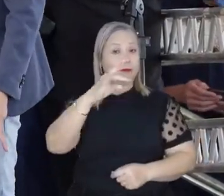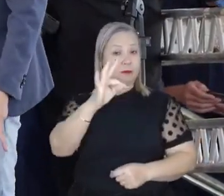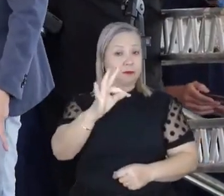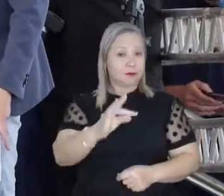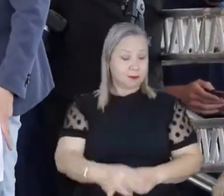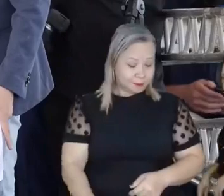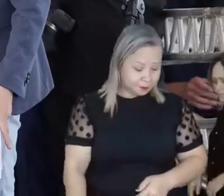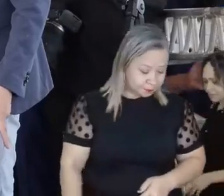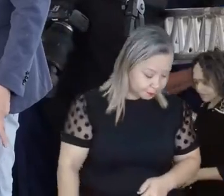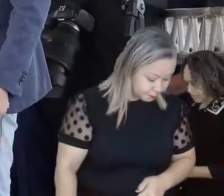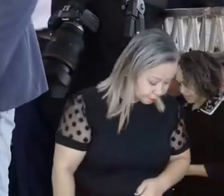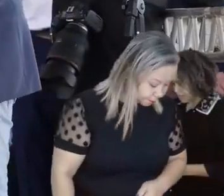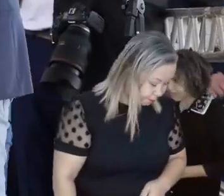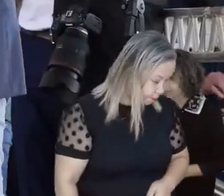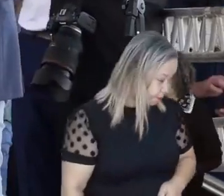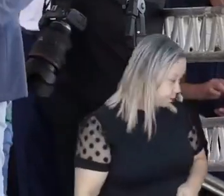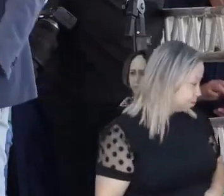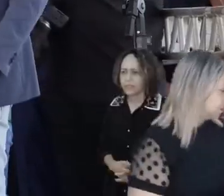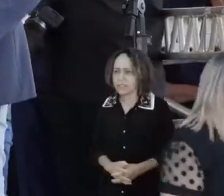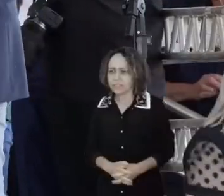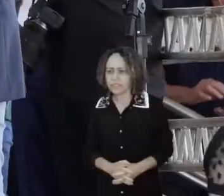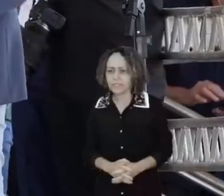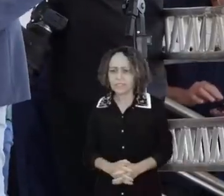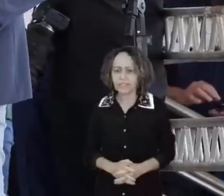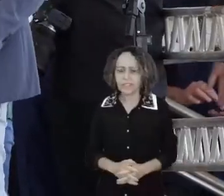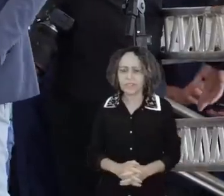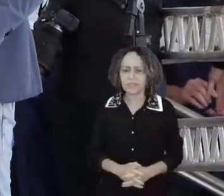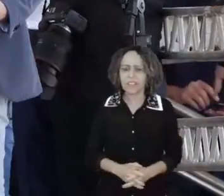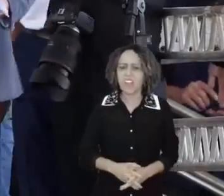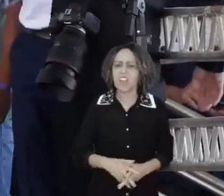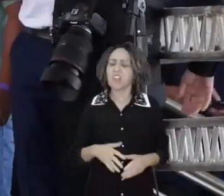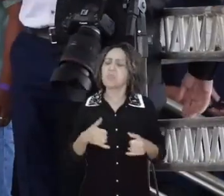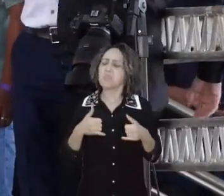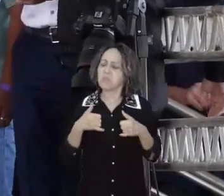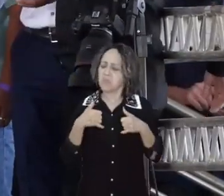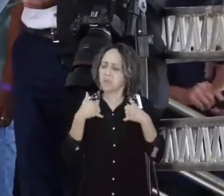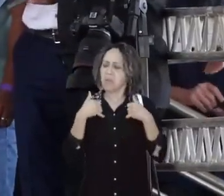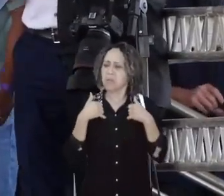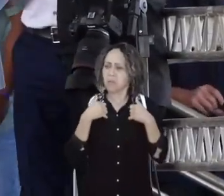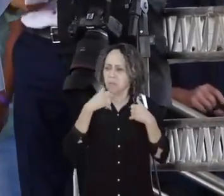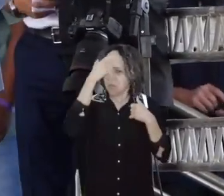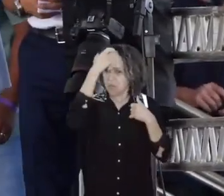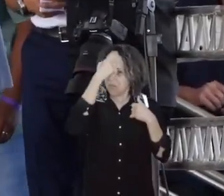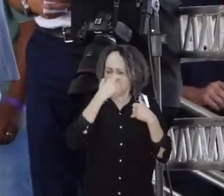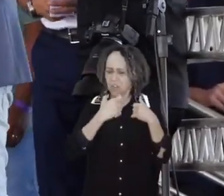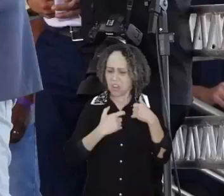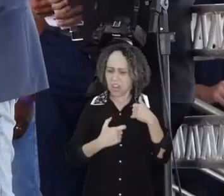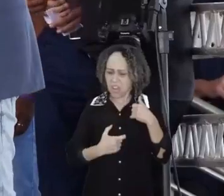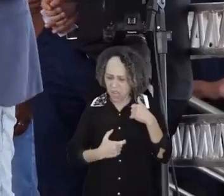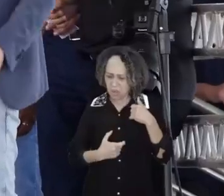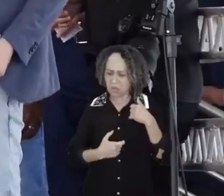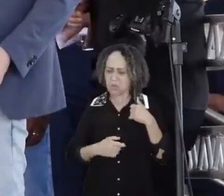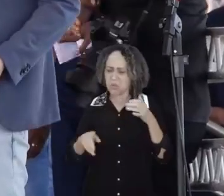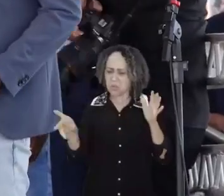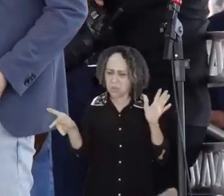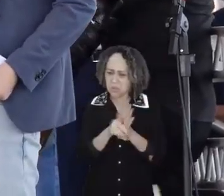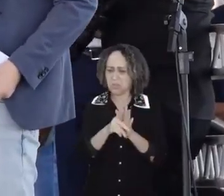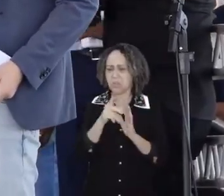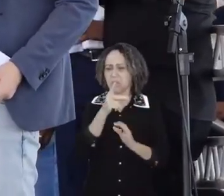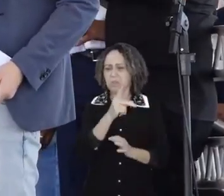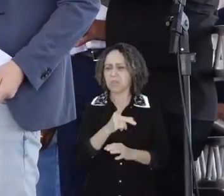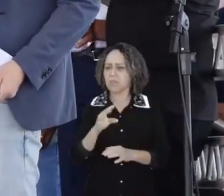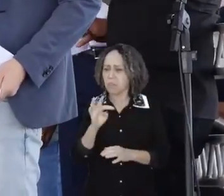Filiado. E muito orgulho de chamar pra falar, porque no meu partido eu tenho uma